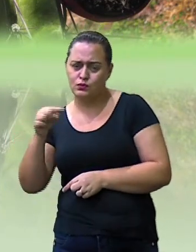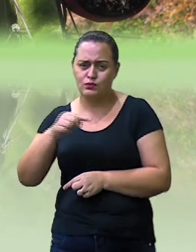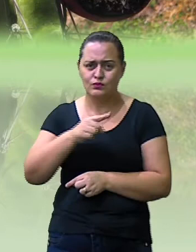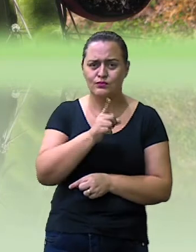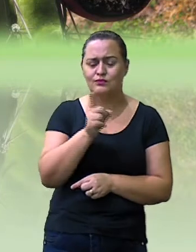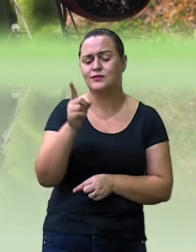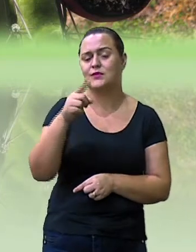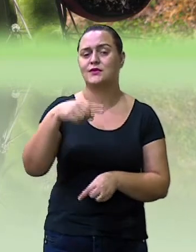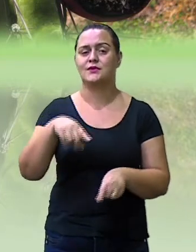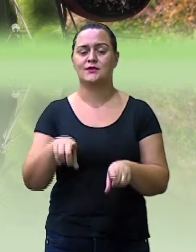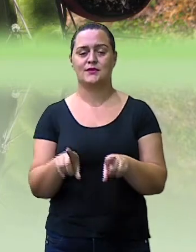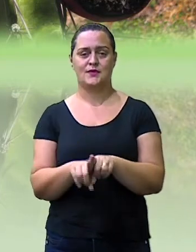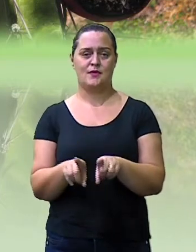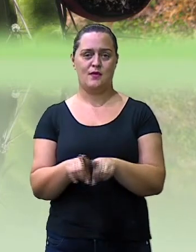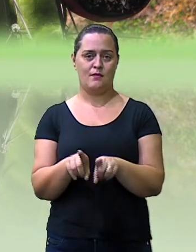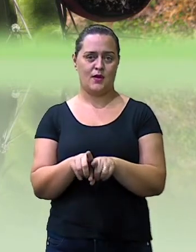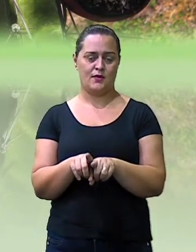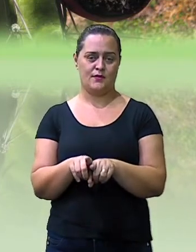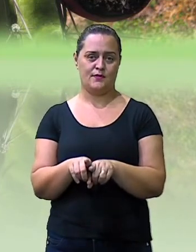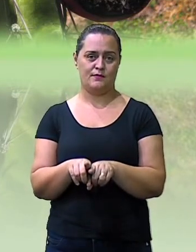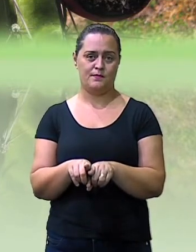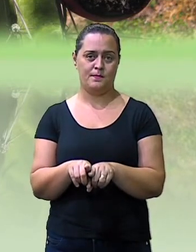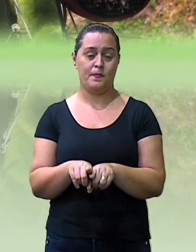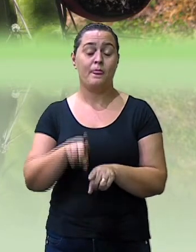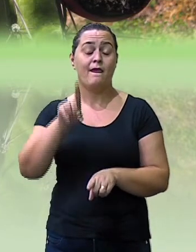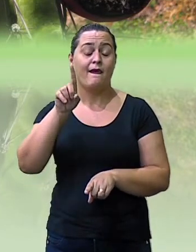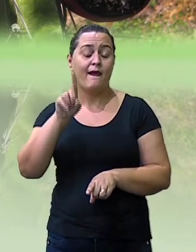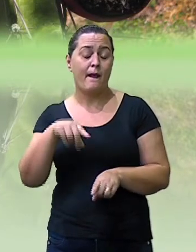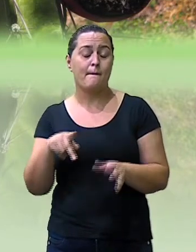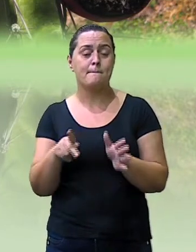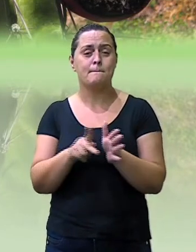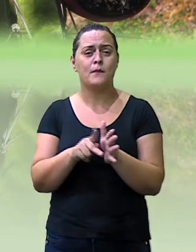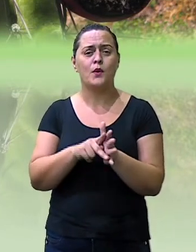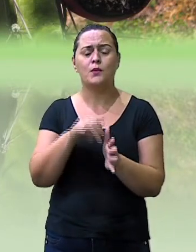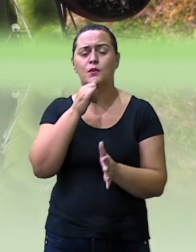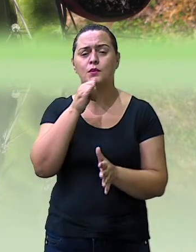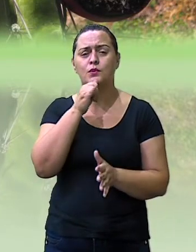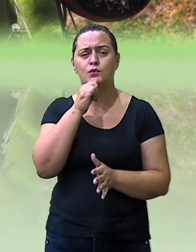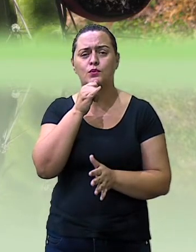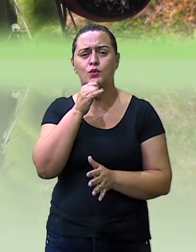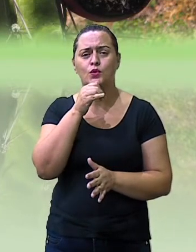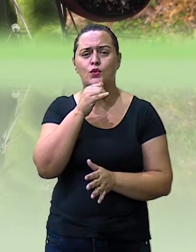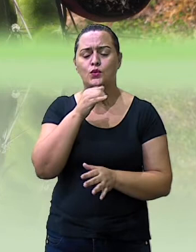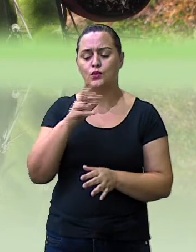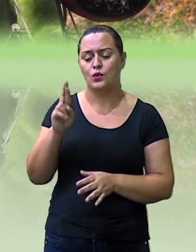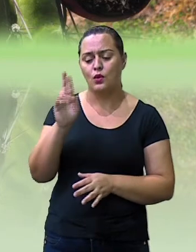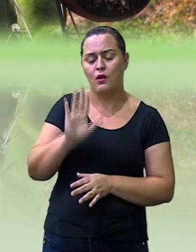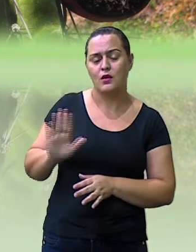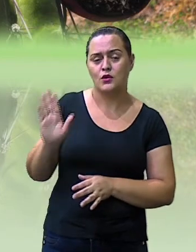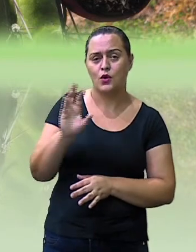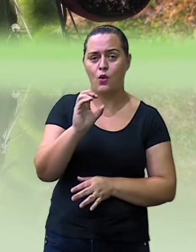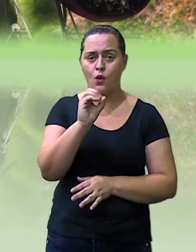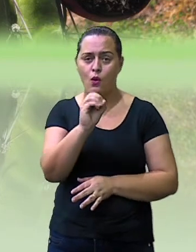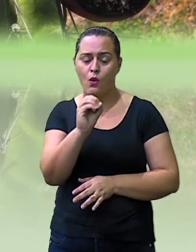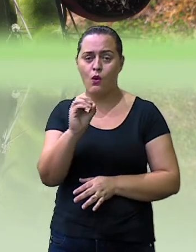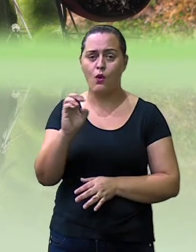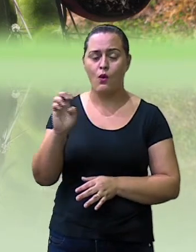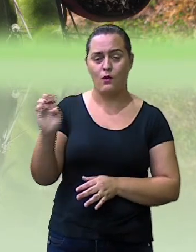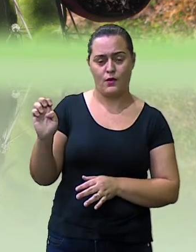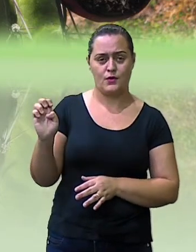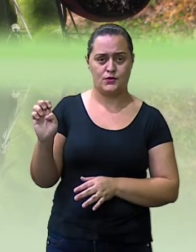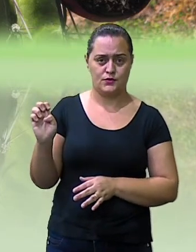é típica da região oeste da Chapada do Ibiapaba, localizada entre os estados